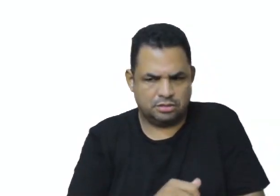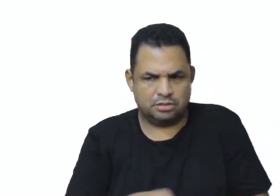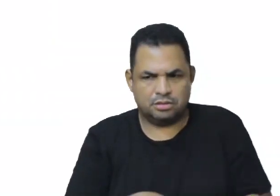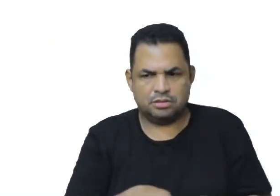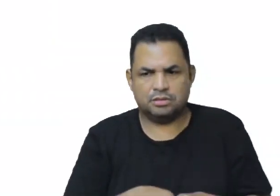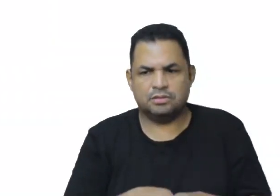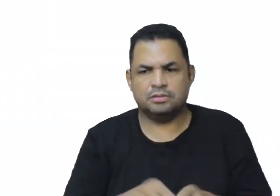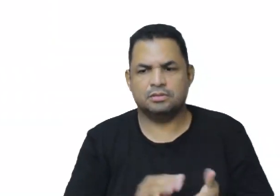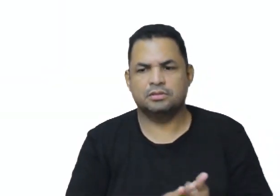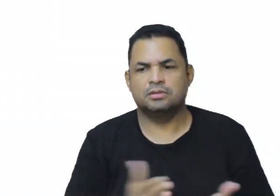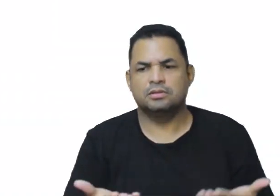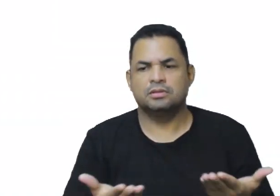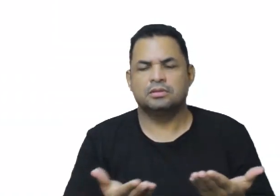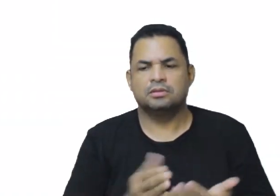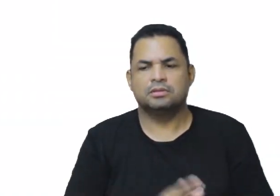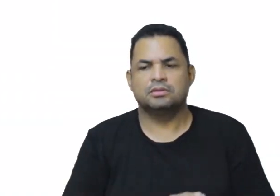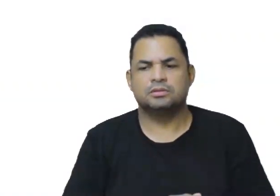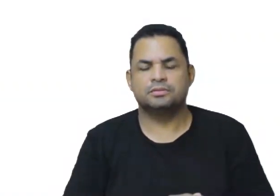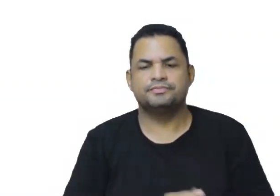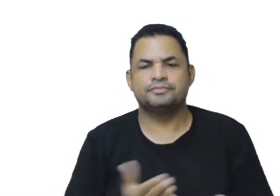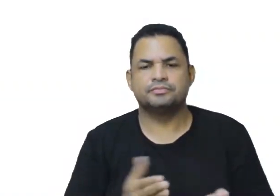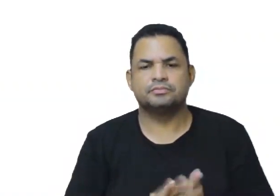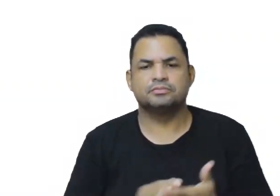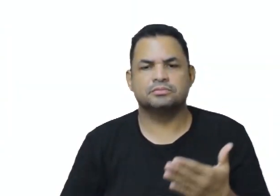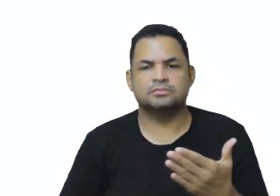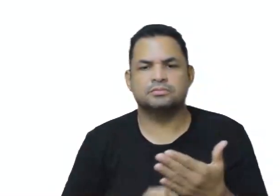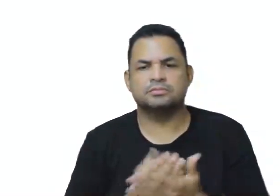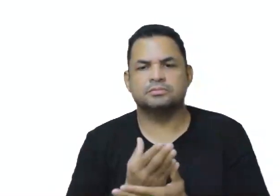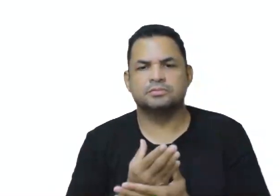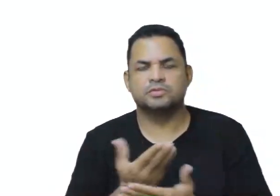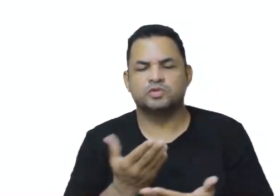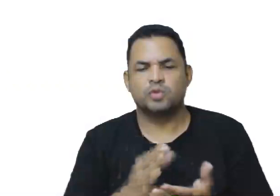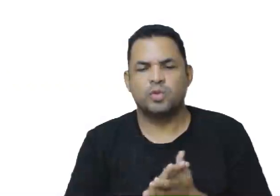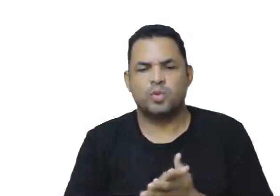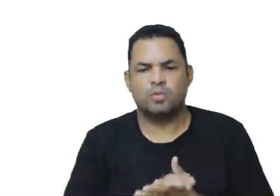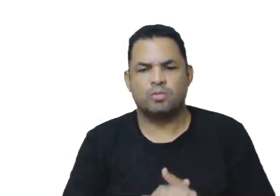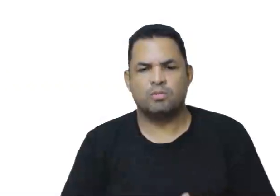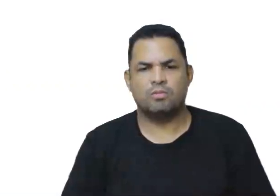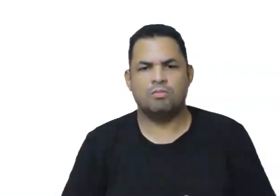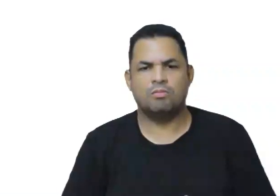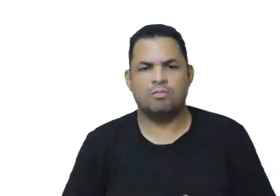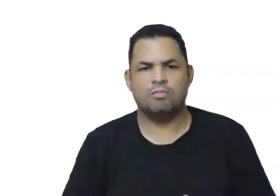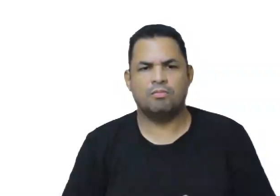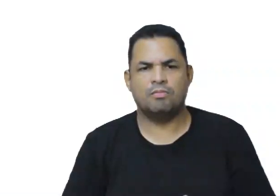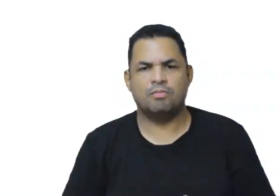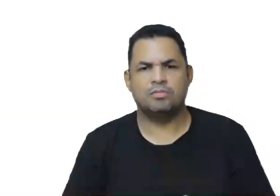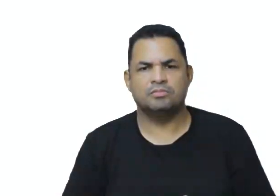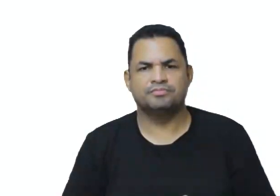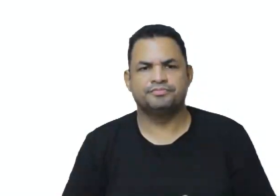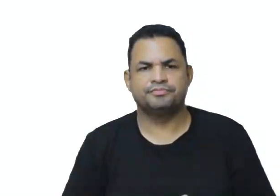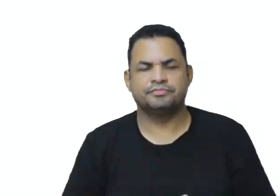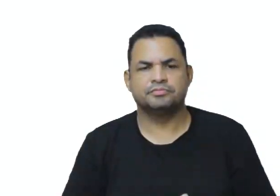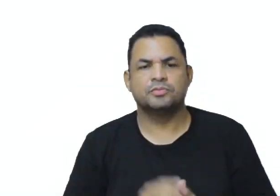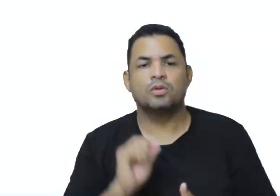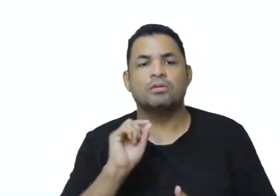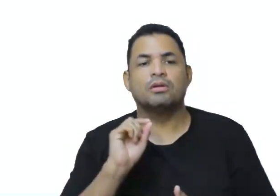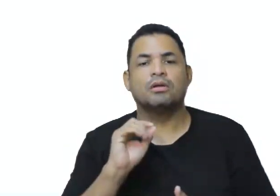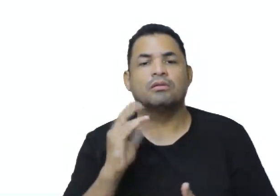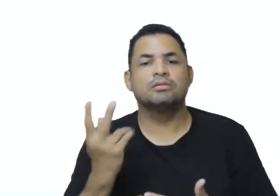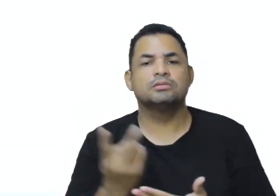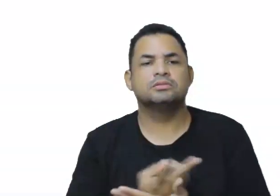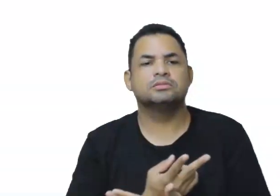ele recebe é proveniente do organismo da mãe dele, né? Então, o que